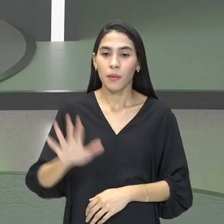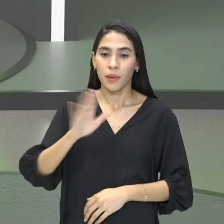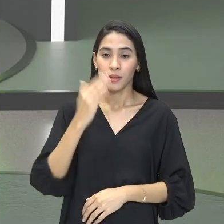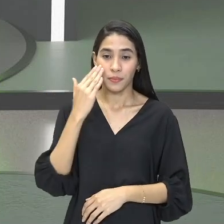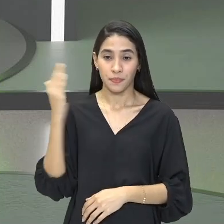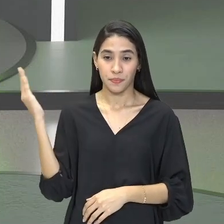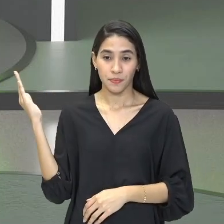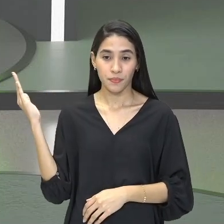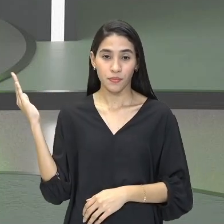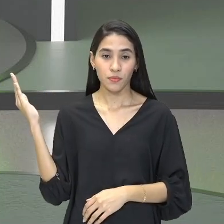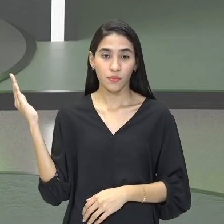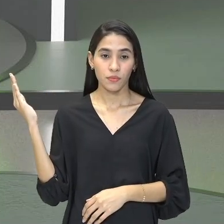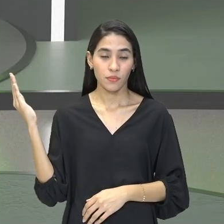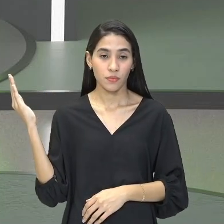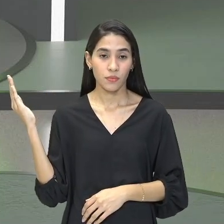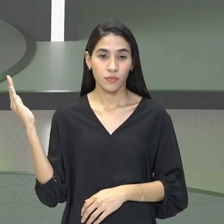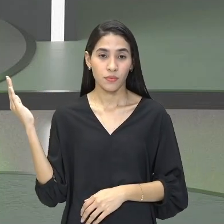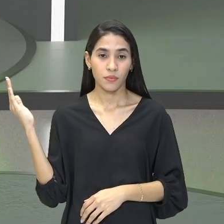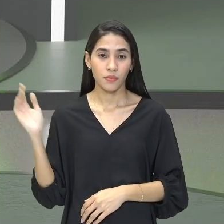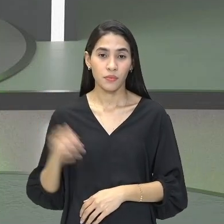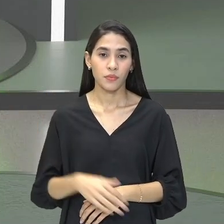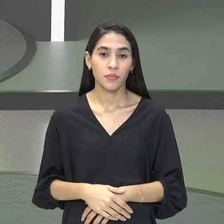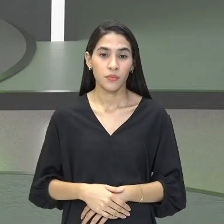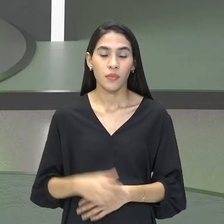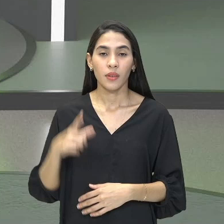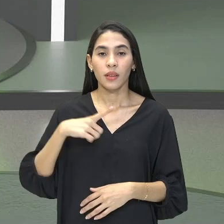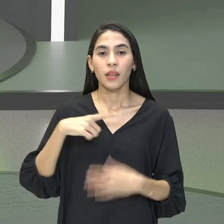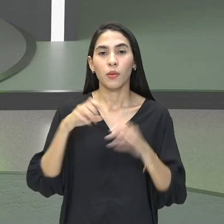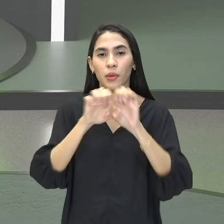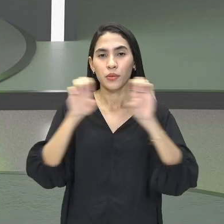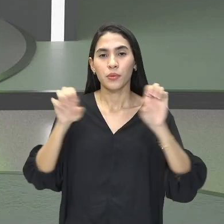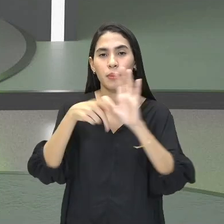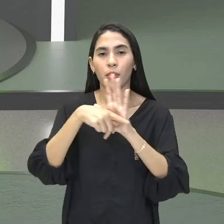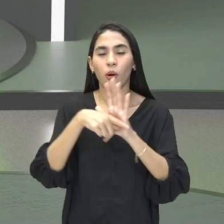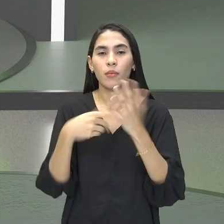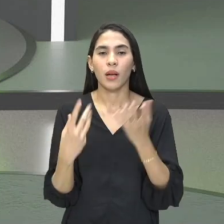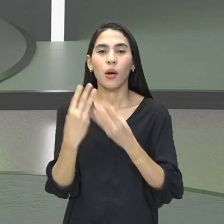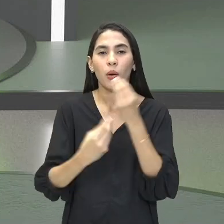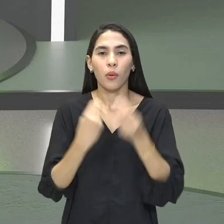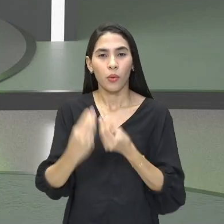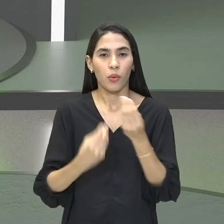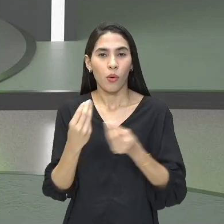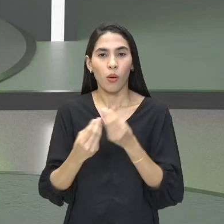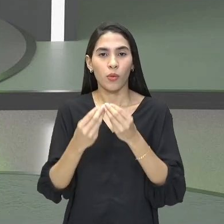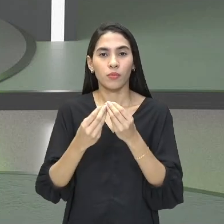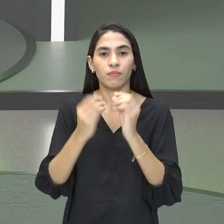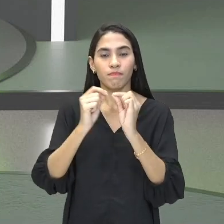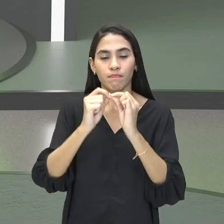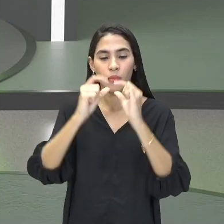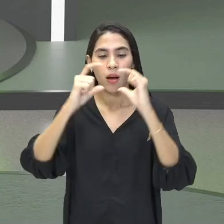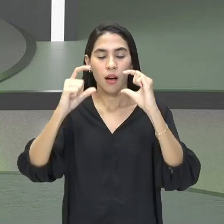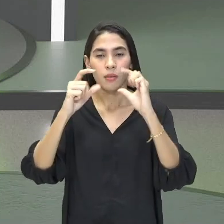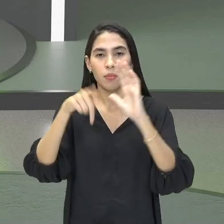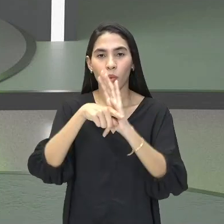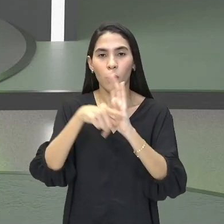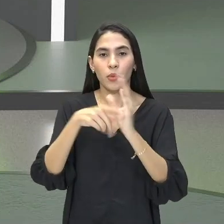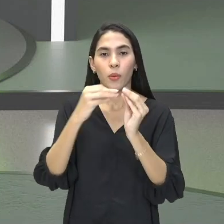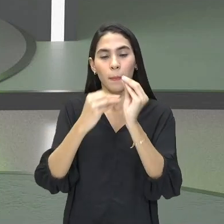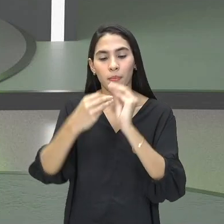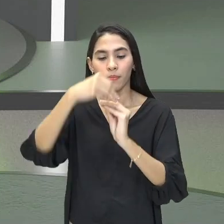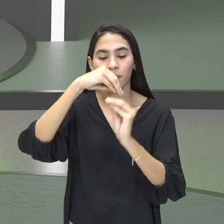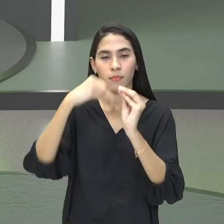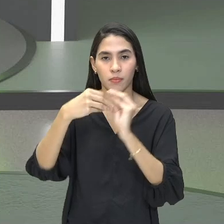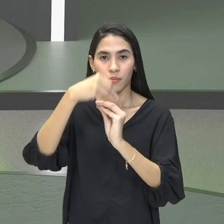aqui nós temos um esquema, desse tamanho dessas partículas,